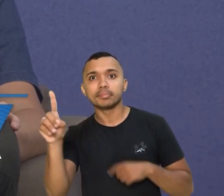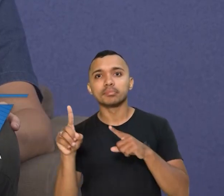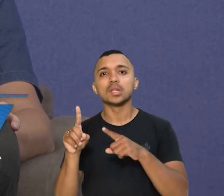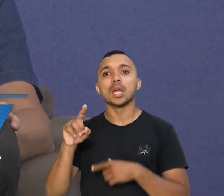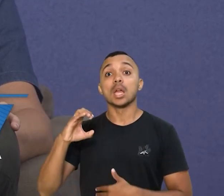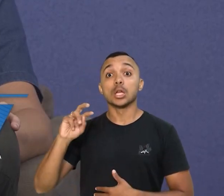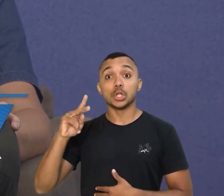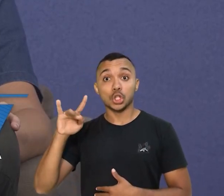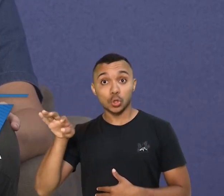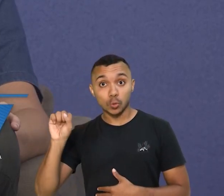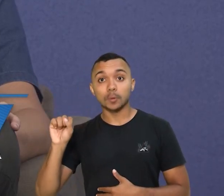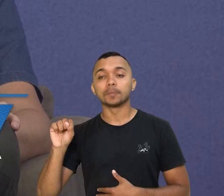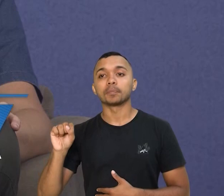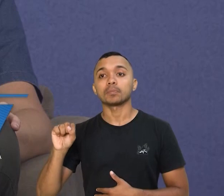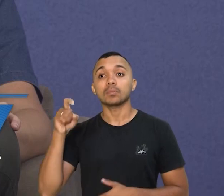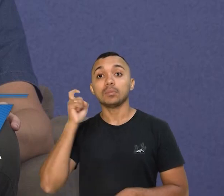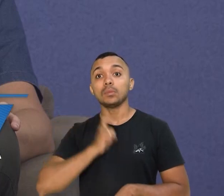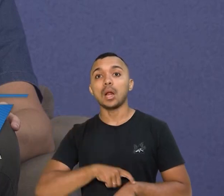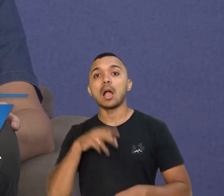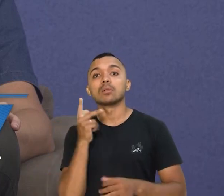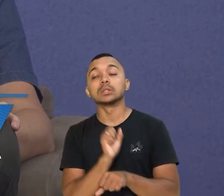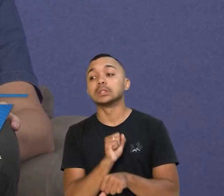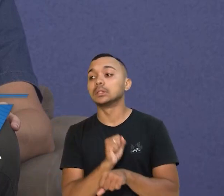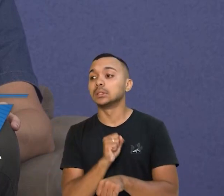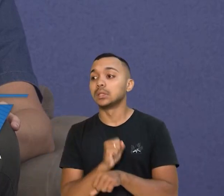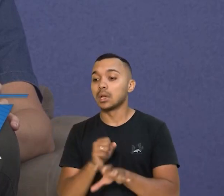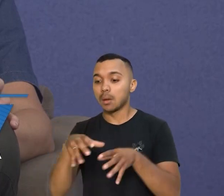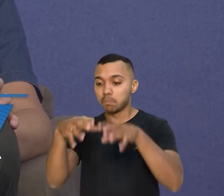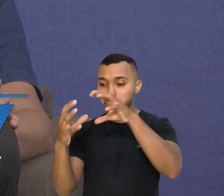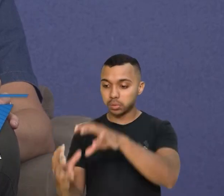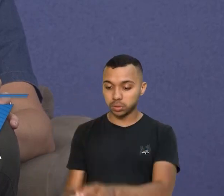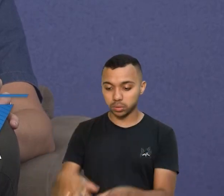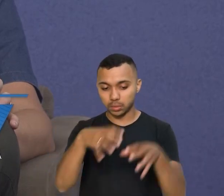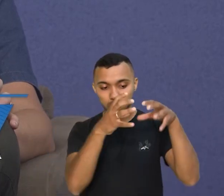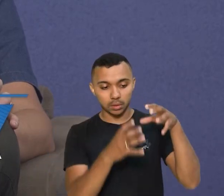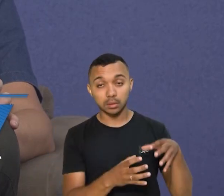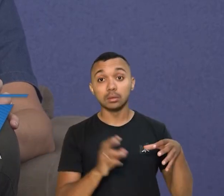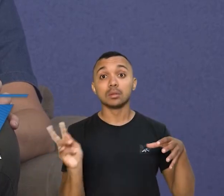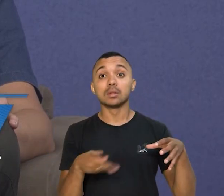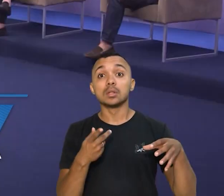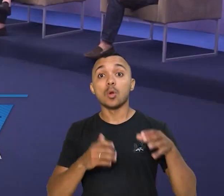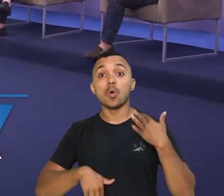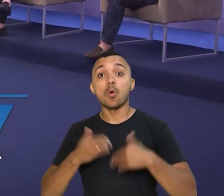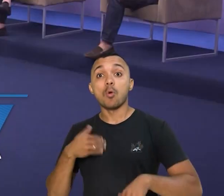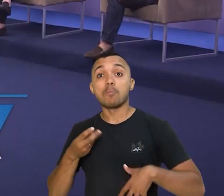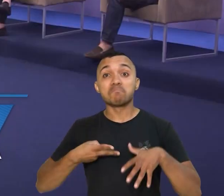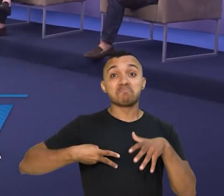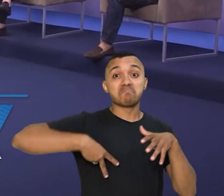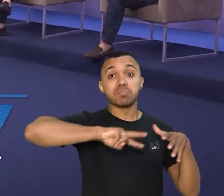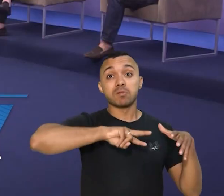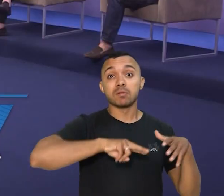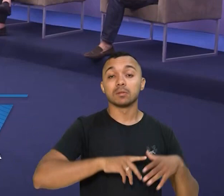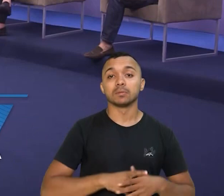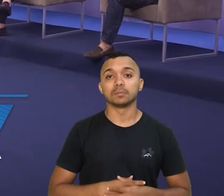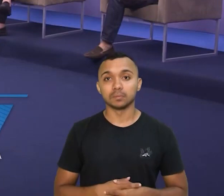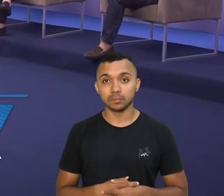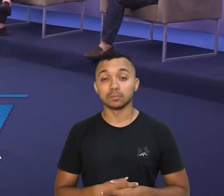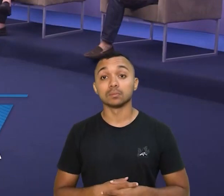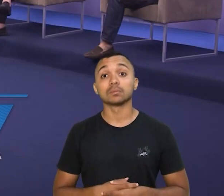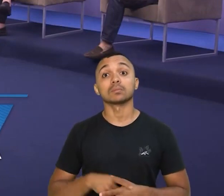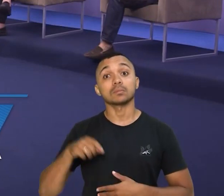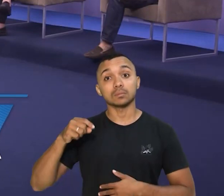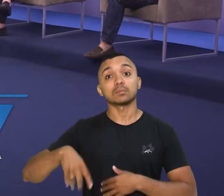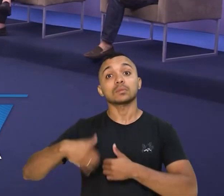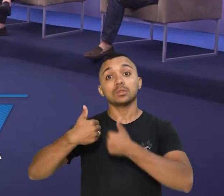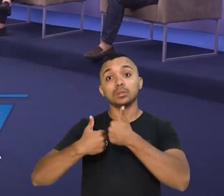confortável para ele o lance que ele espera a bola quicar e ele se virar para finalizar e manda lá na bandeirinha. O Pikachu desse ano é